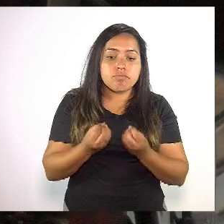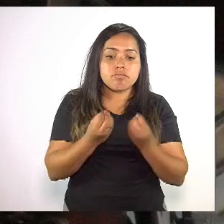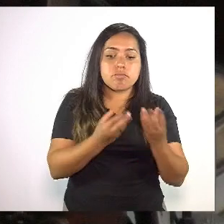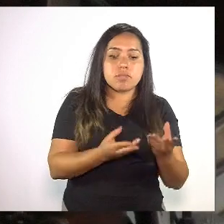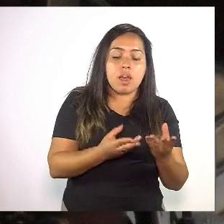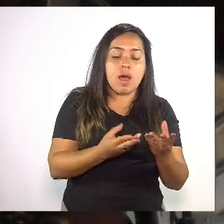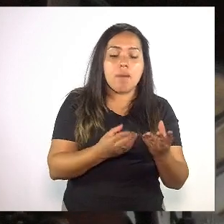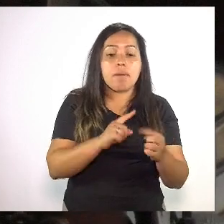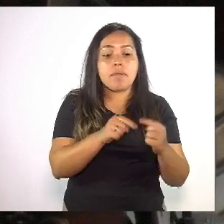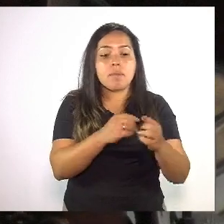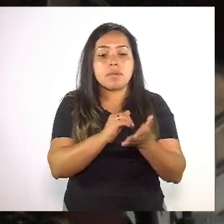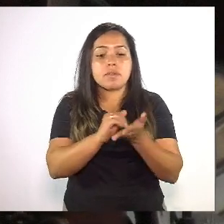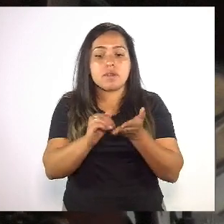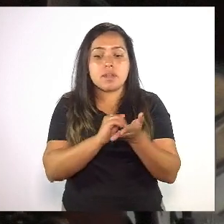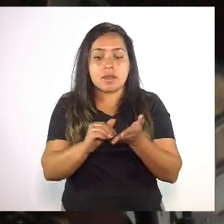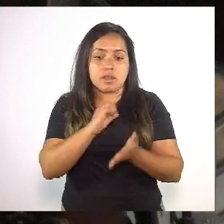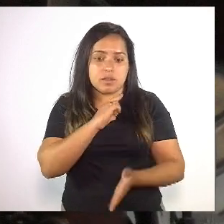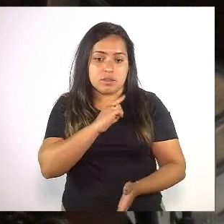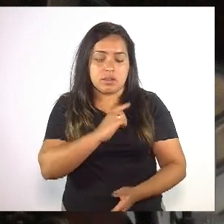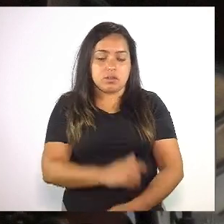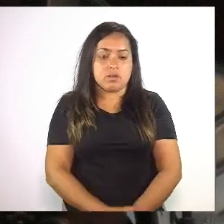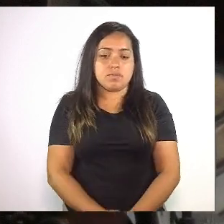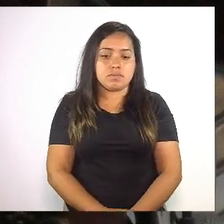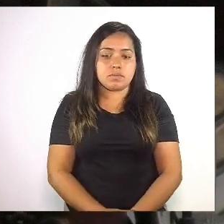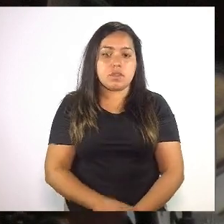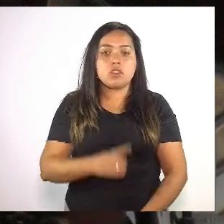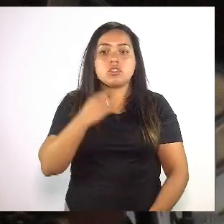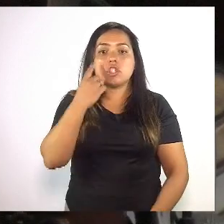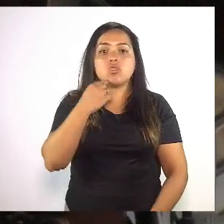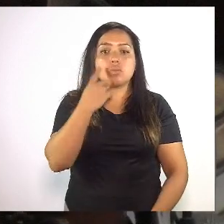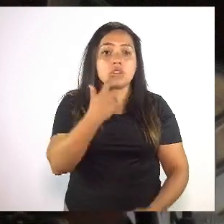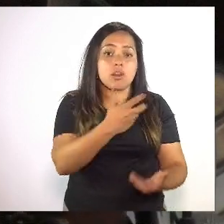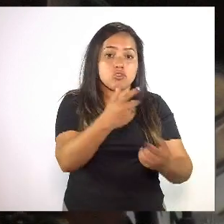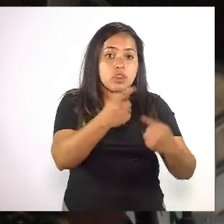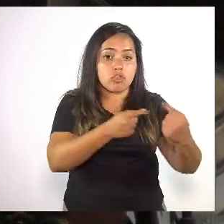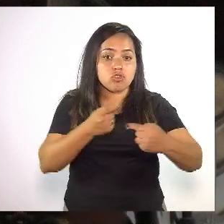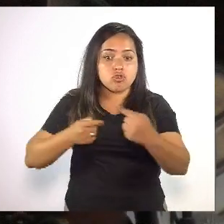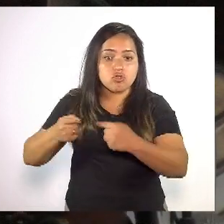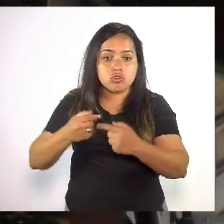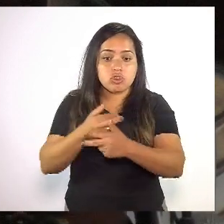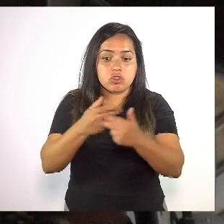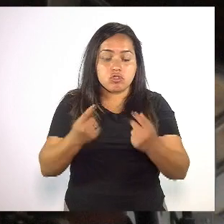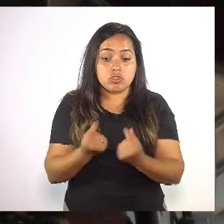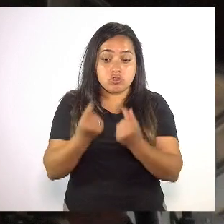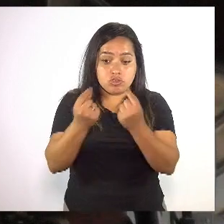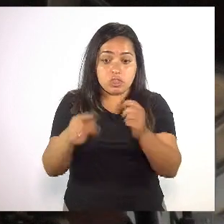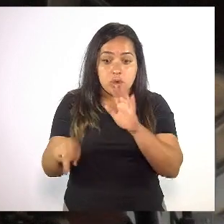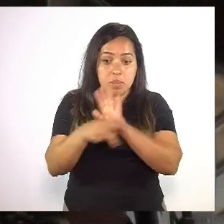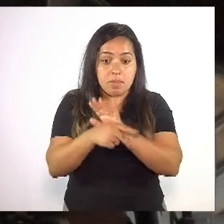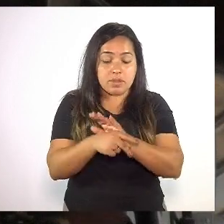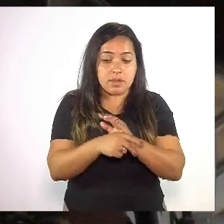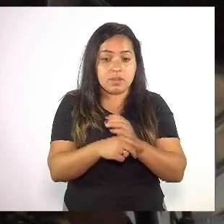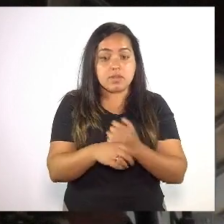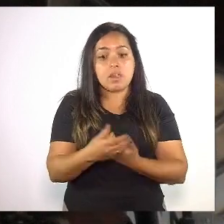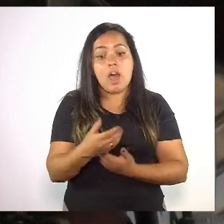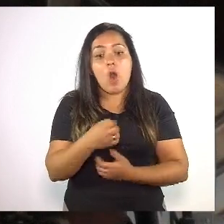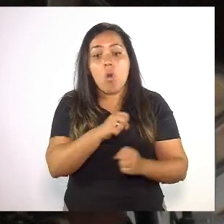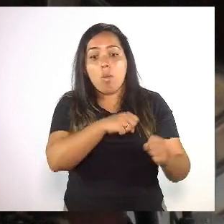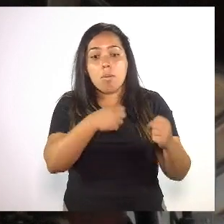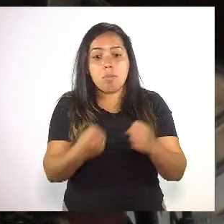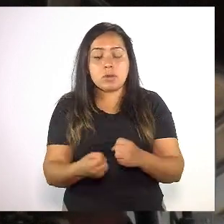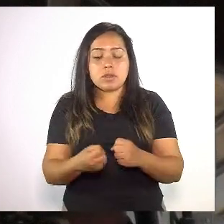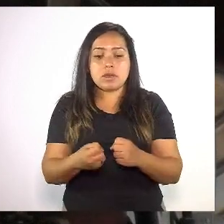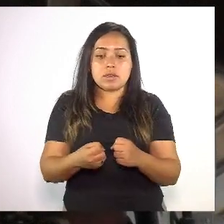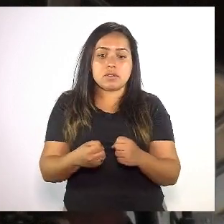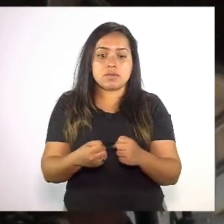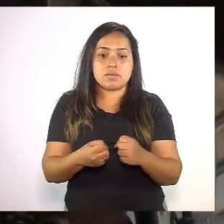É, agora eu vou franquear a palavra aos senhores deputados que queiram discutir as contas do Poder Executivo eu quero, e do Tribunal de Contas. Eu quero,